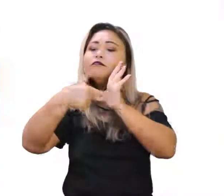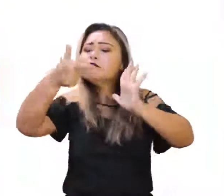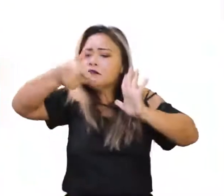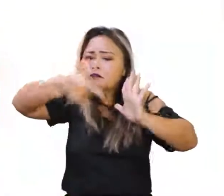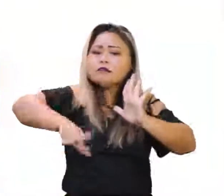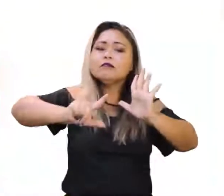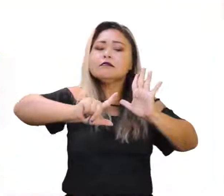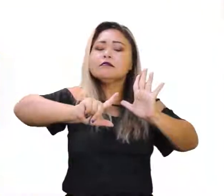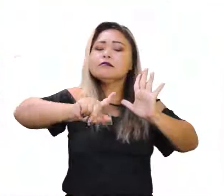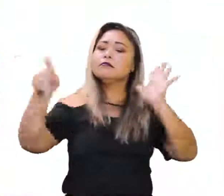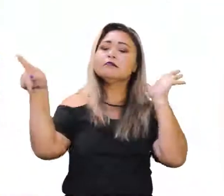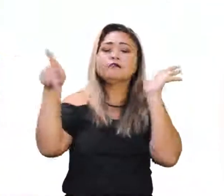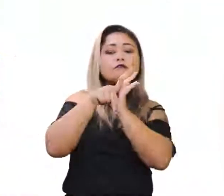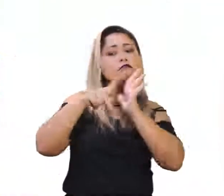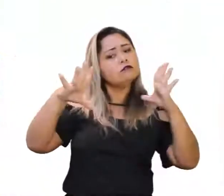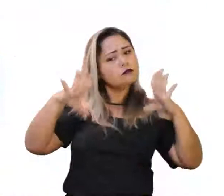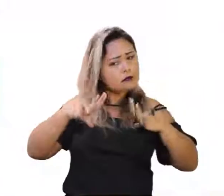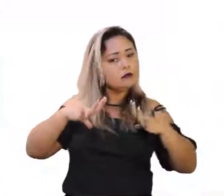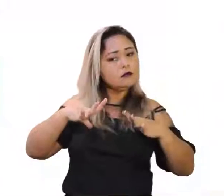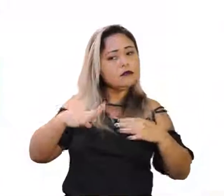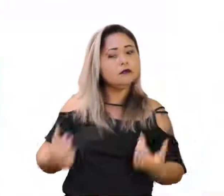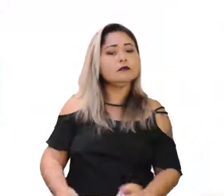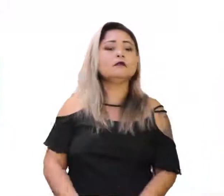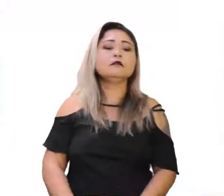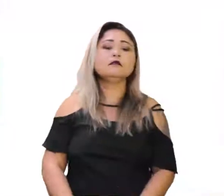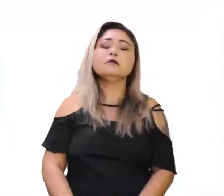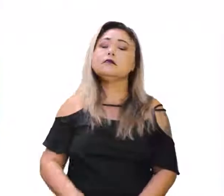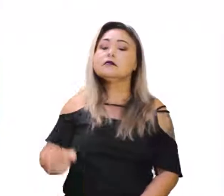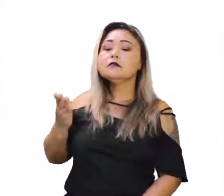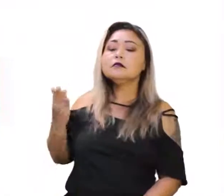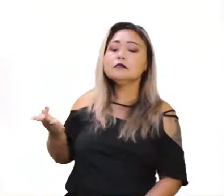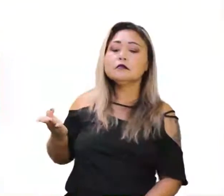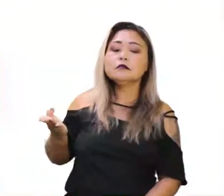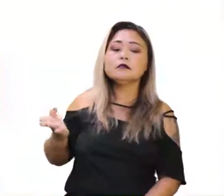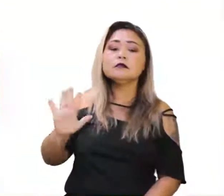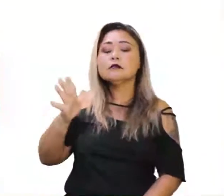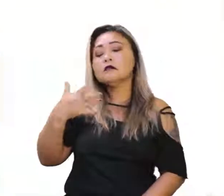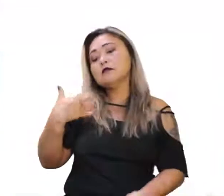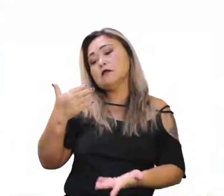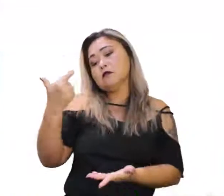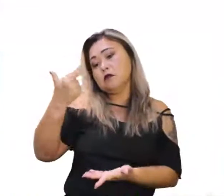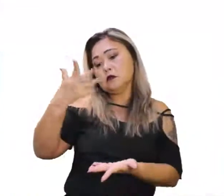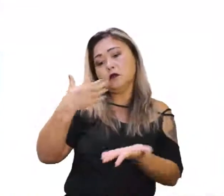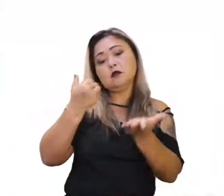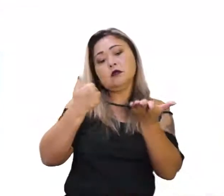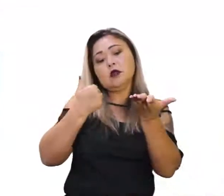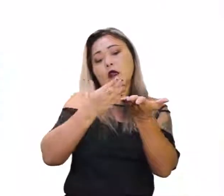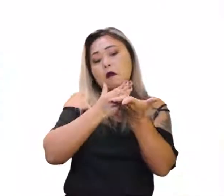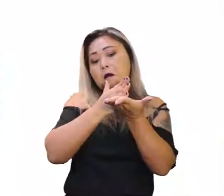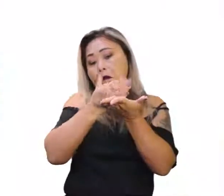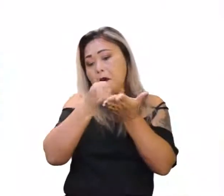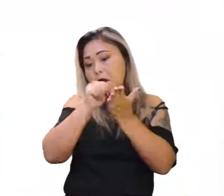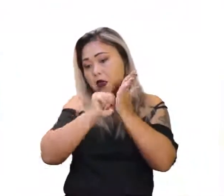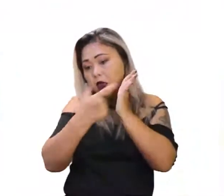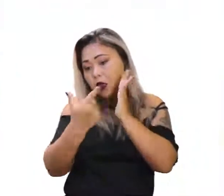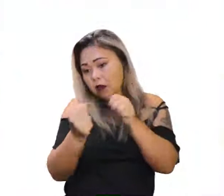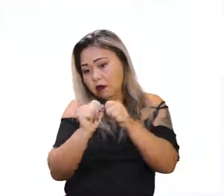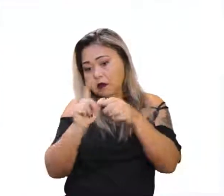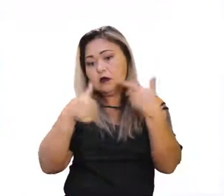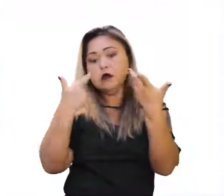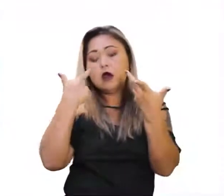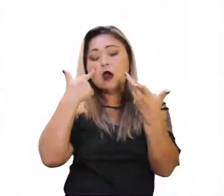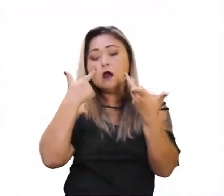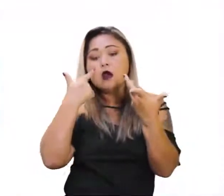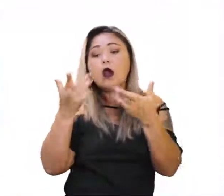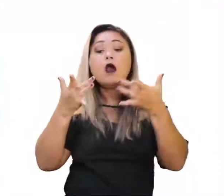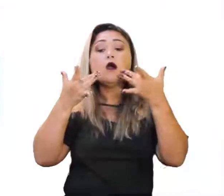ressignificação da própria cidade. Pois é, então na segunda metade do século XX, o teatro voltou para